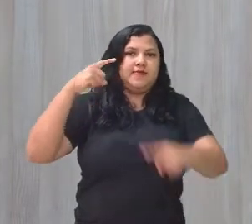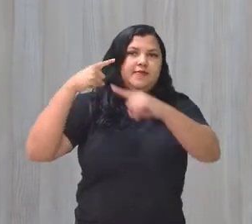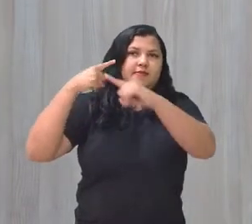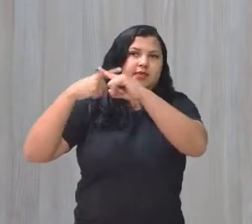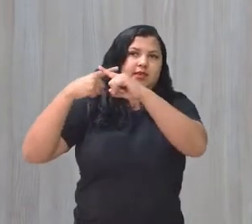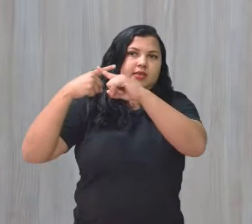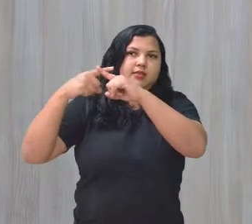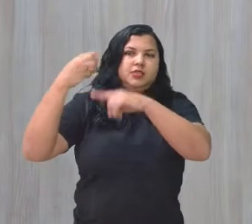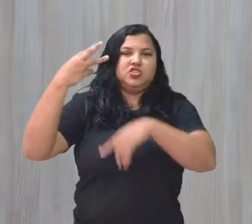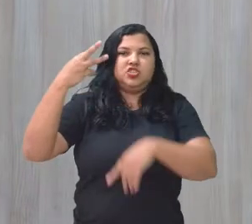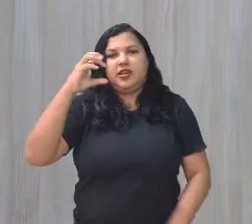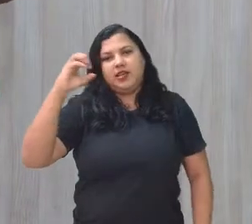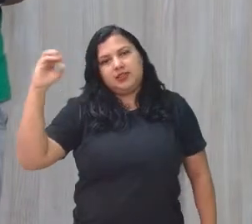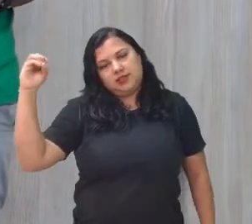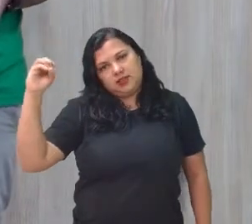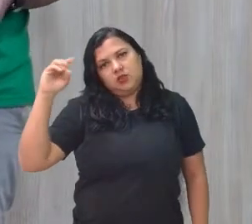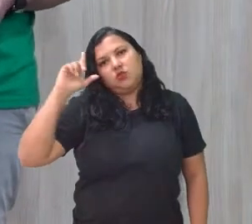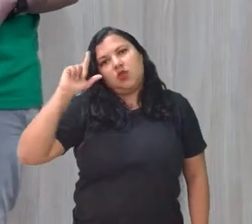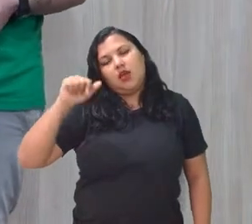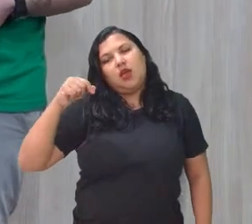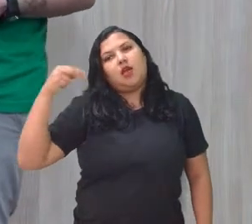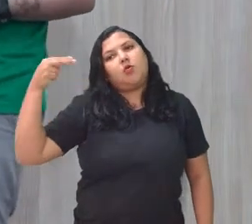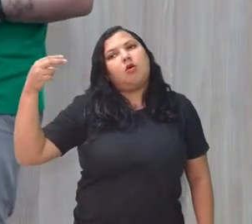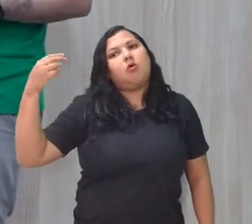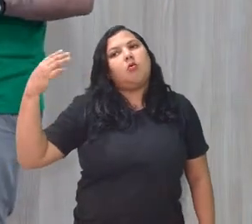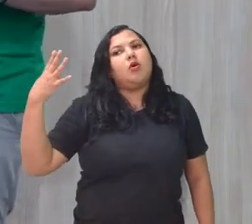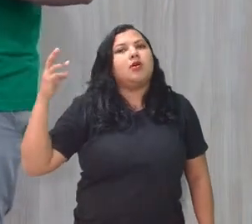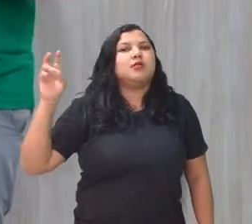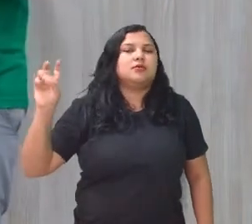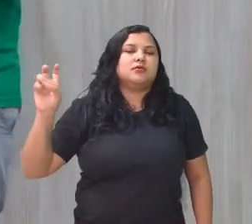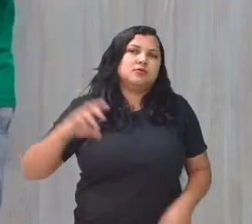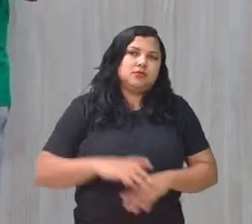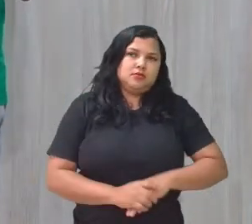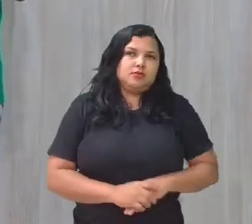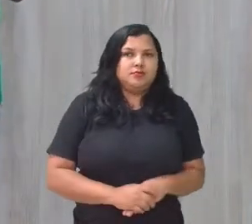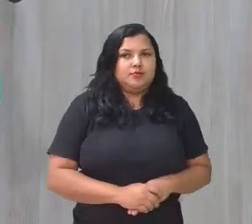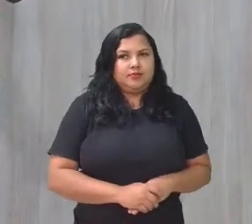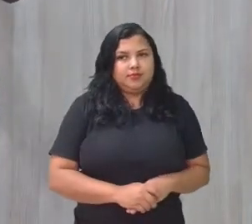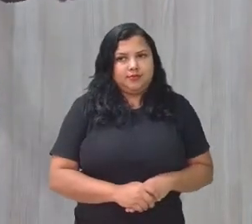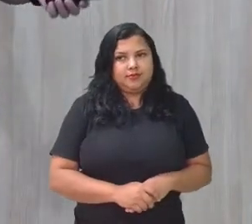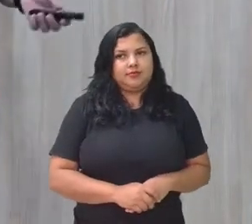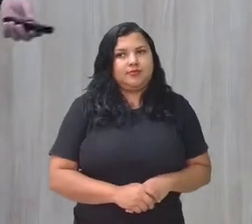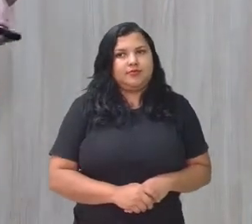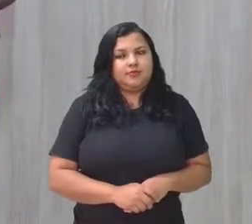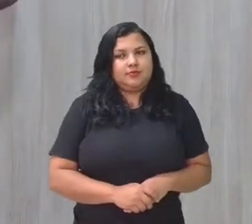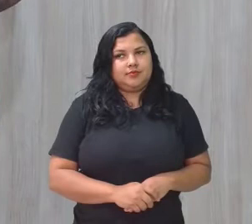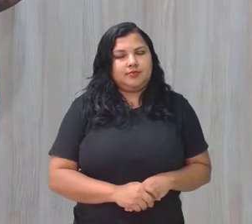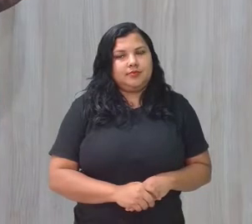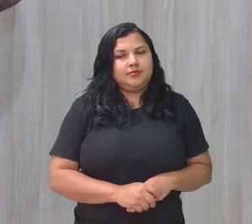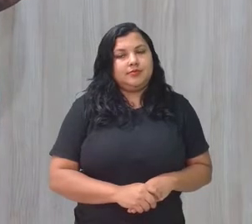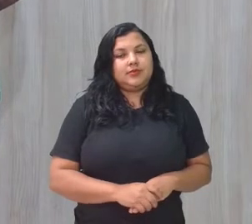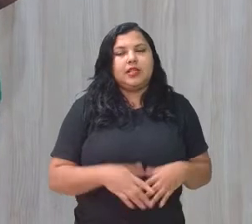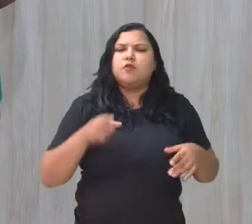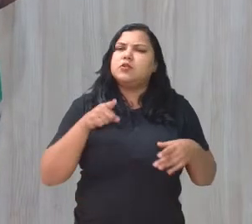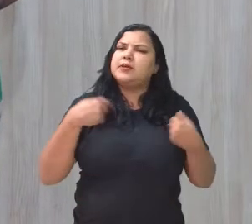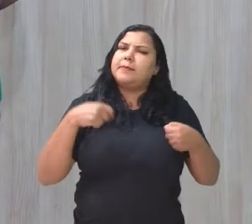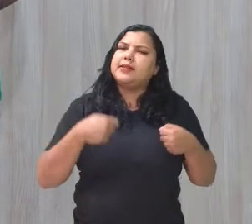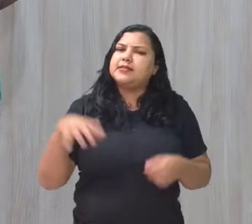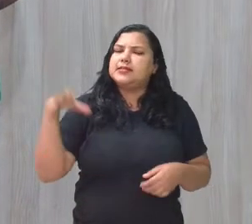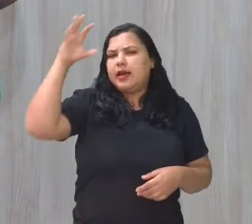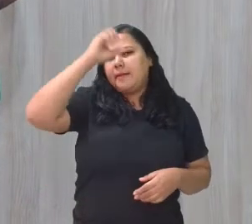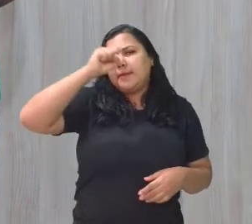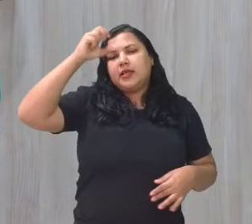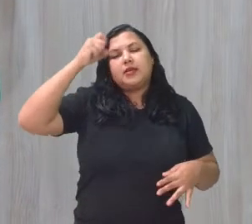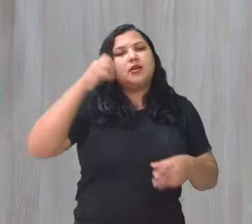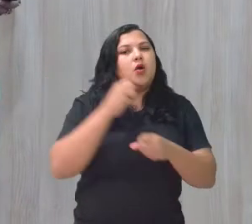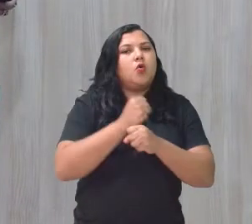É outra maneira de fazer. Então, como eu disse anteriormente, aprenda a fazer de várias formas. Aprenda a fazer o cálculo